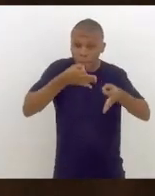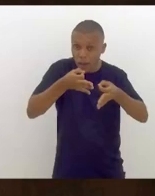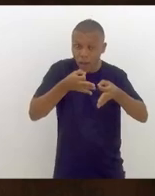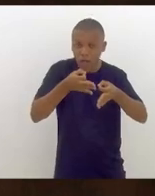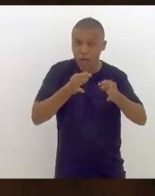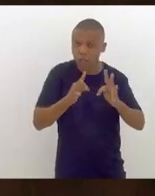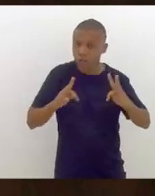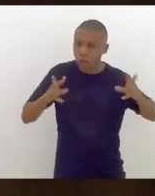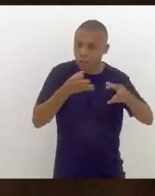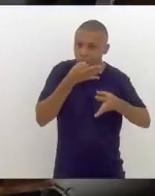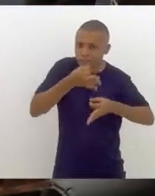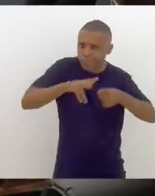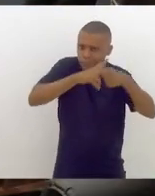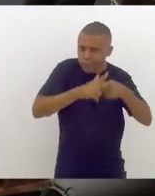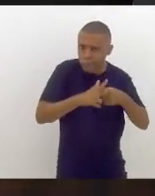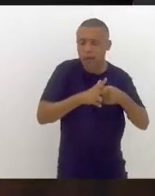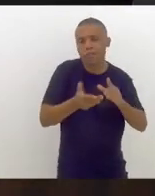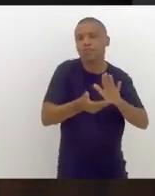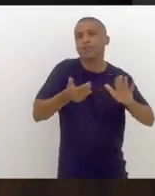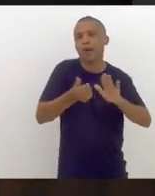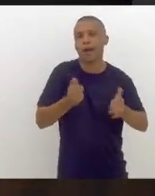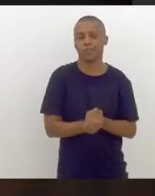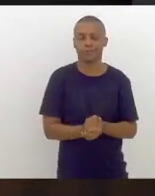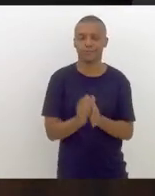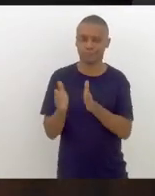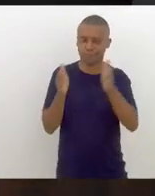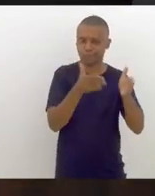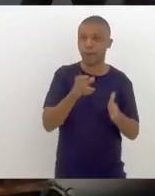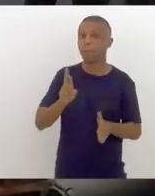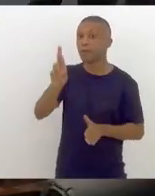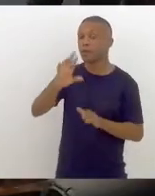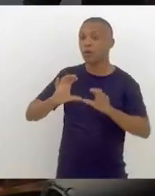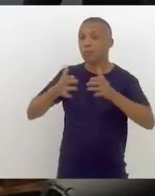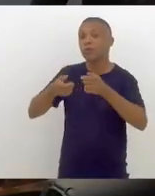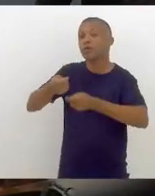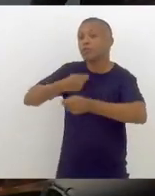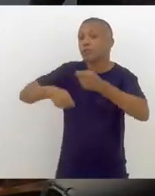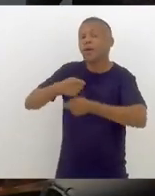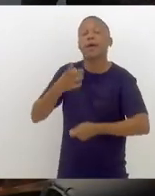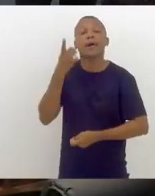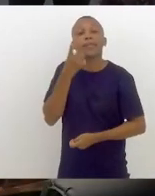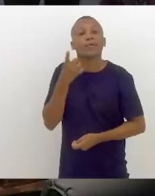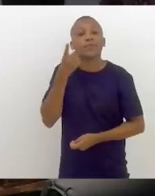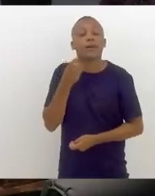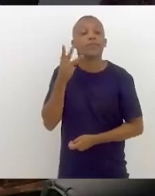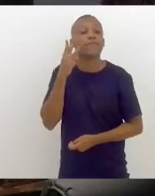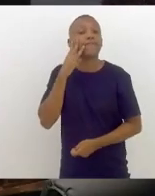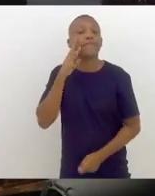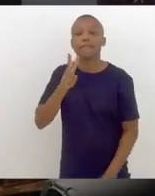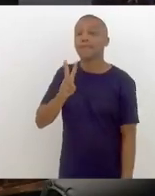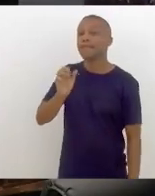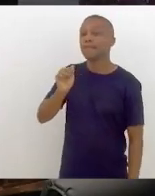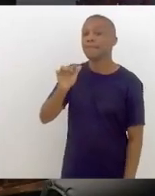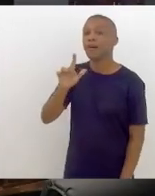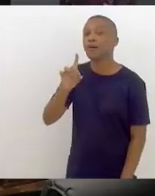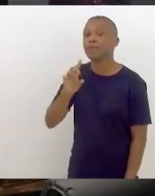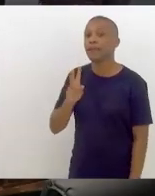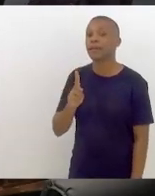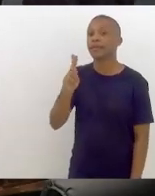Ok pela comissão de Economia Deputado Valdete Carneiro Deputado Valdete Carneiro